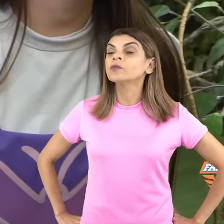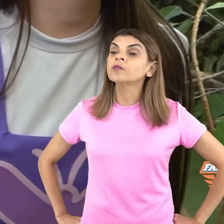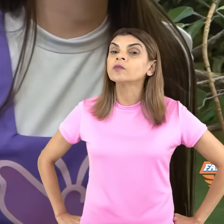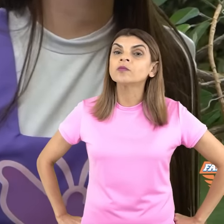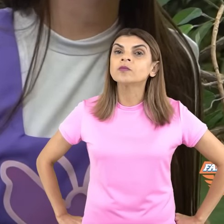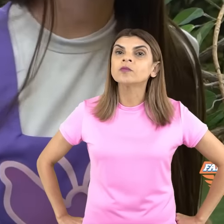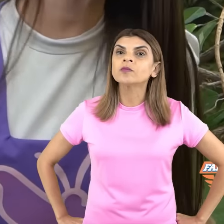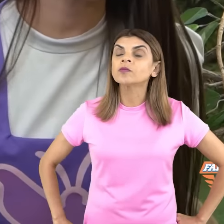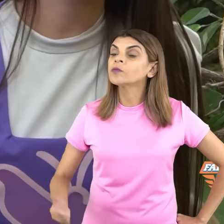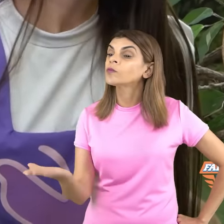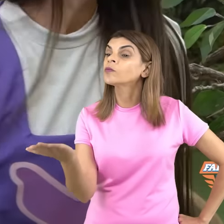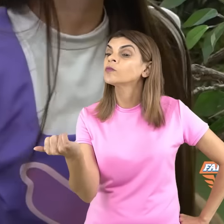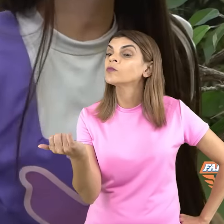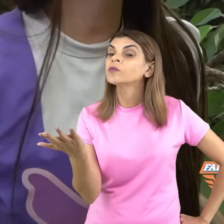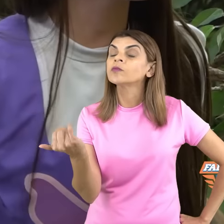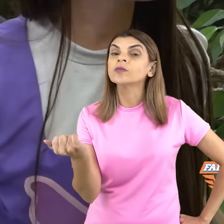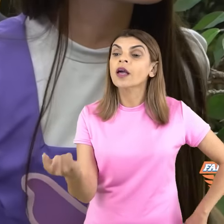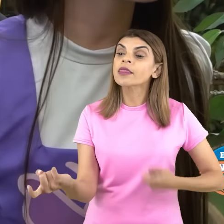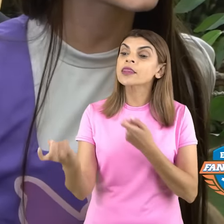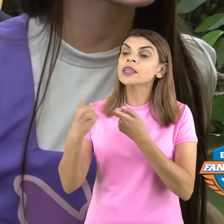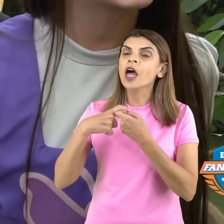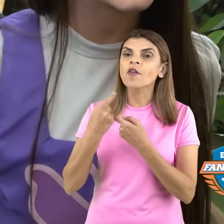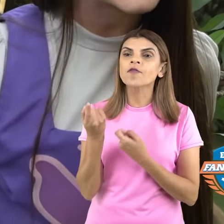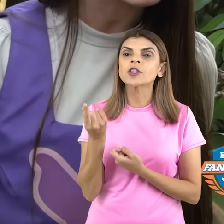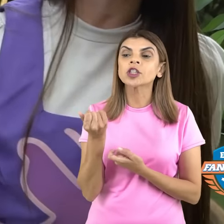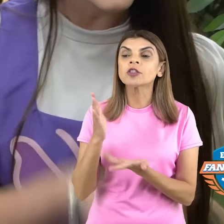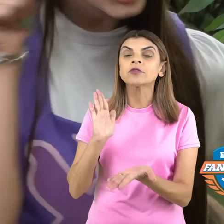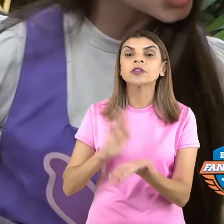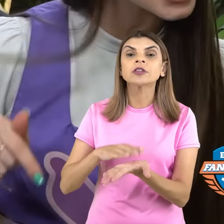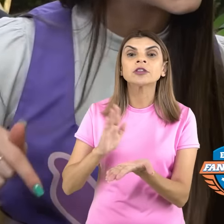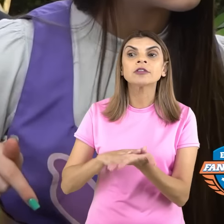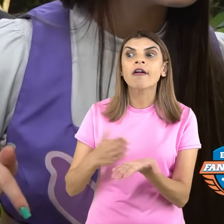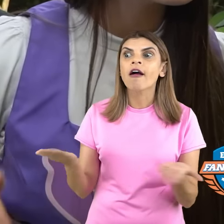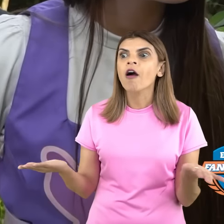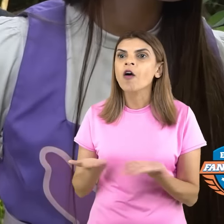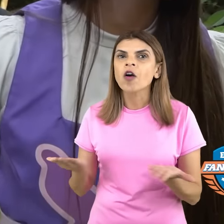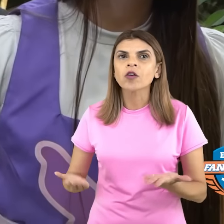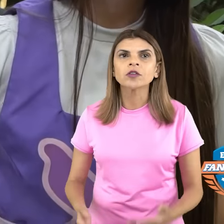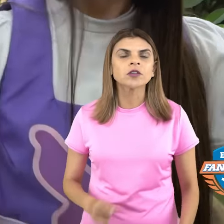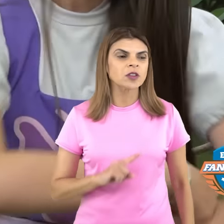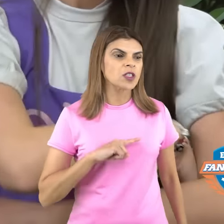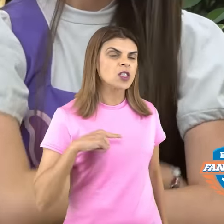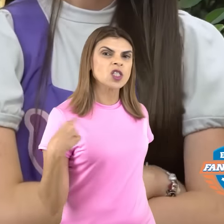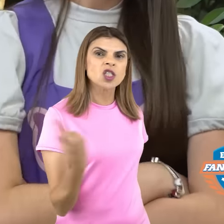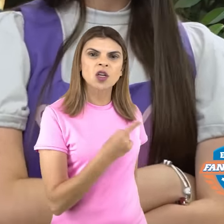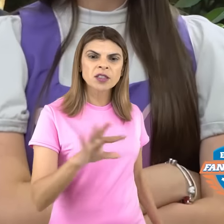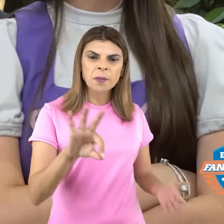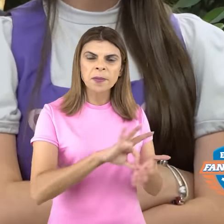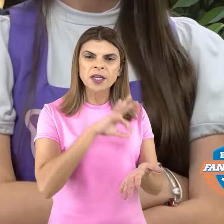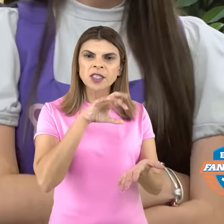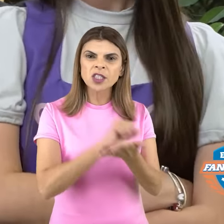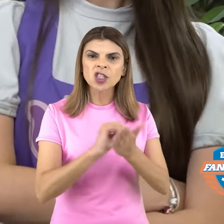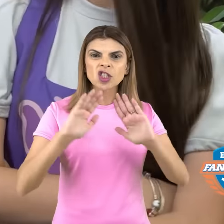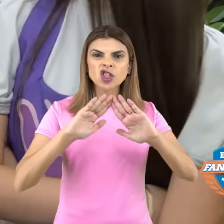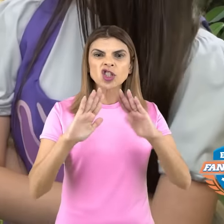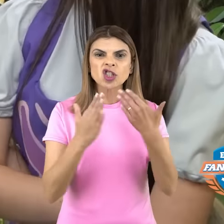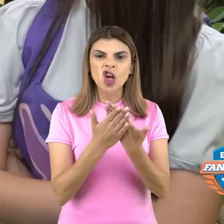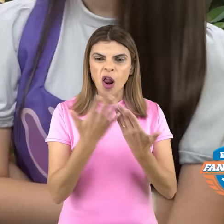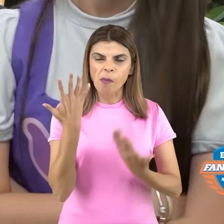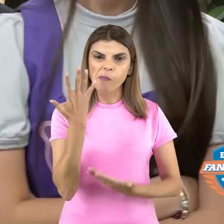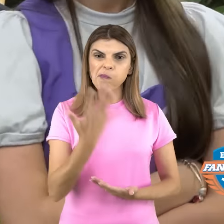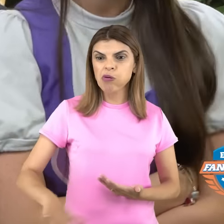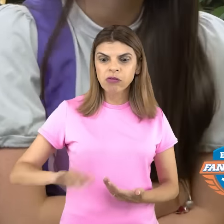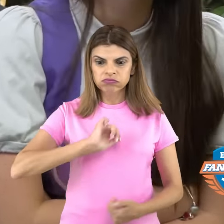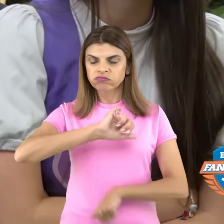Ei, você aí! Devolve o nosso dinheiro agora! A gente se matriculou nessa espelunca e não